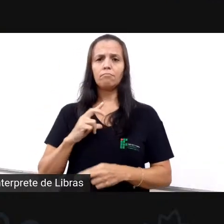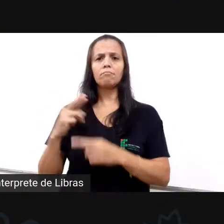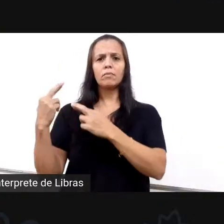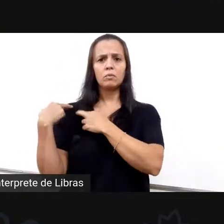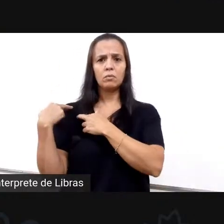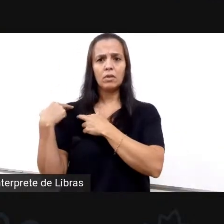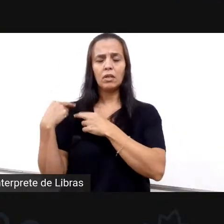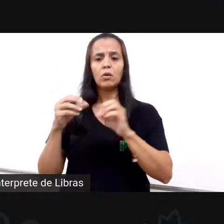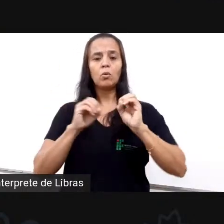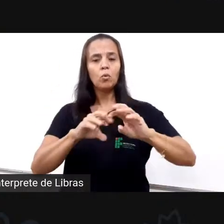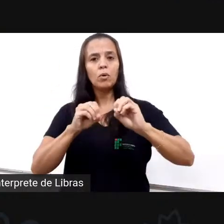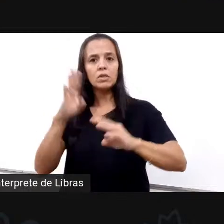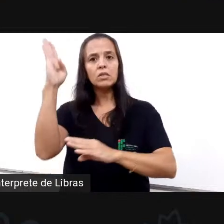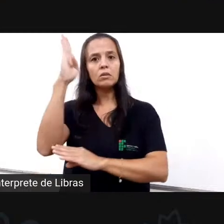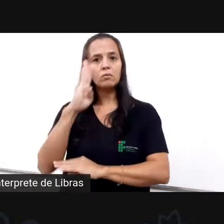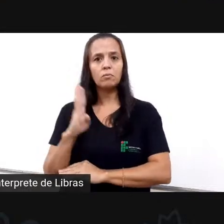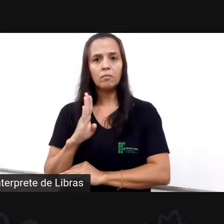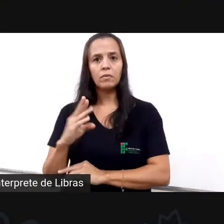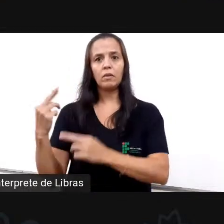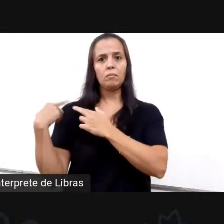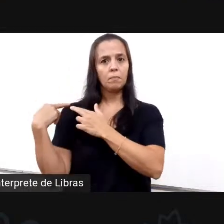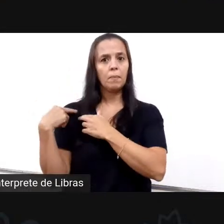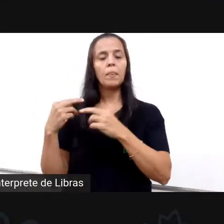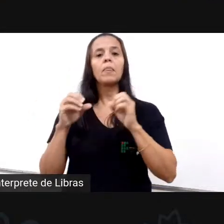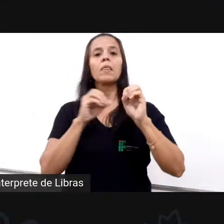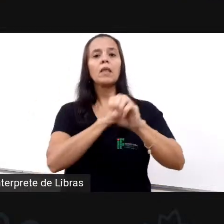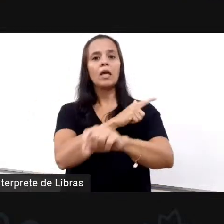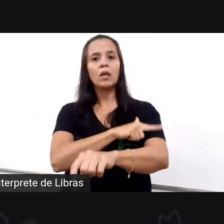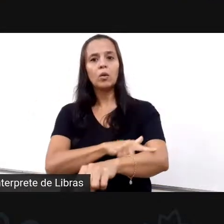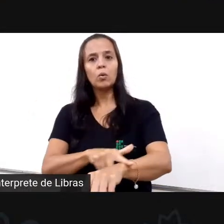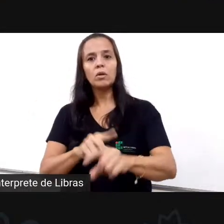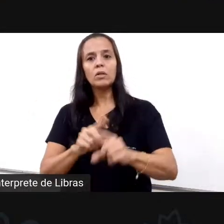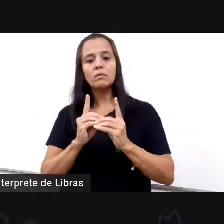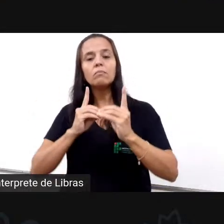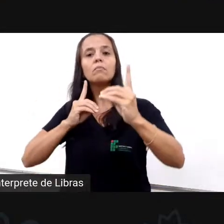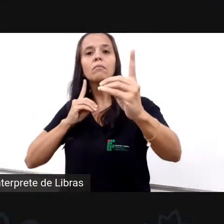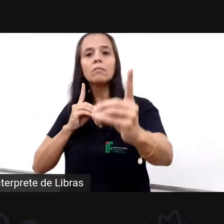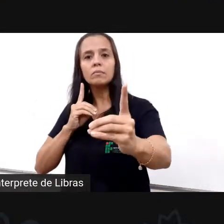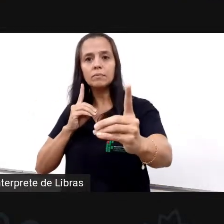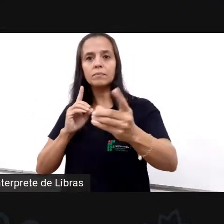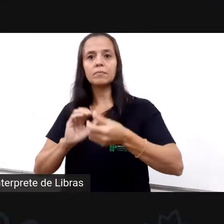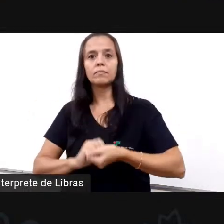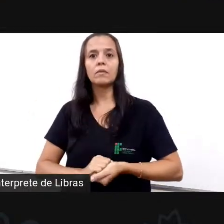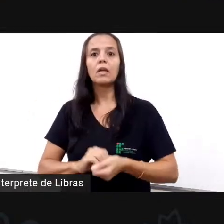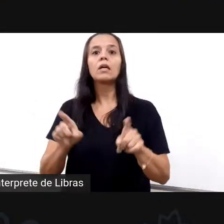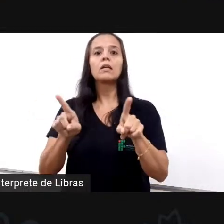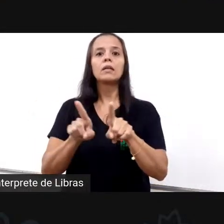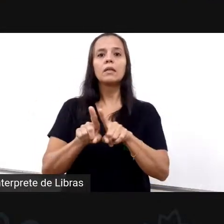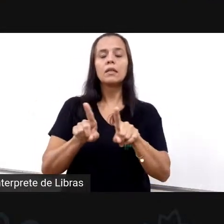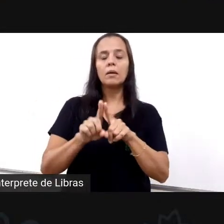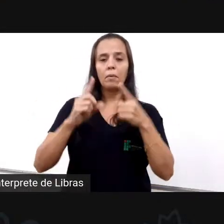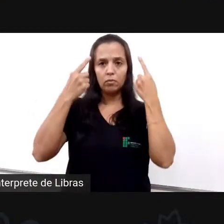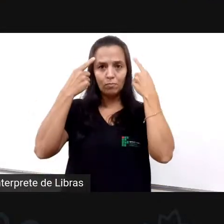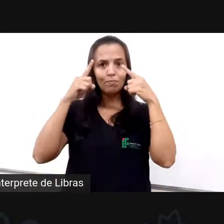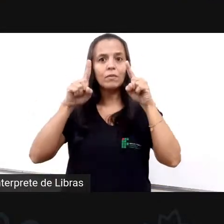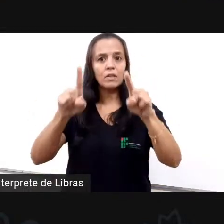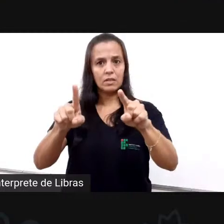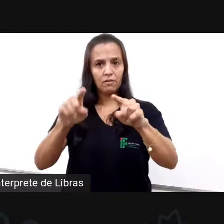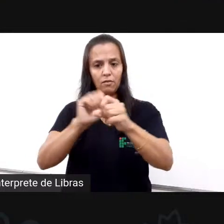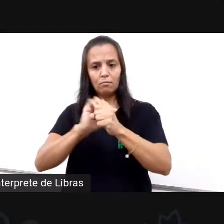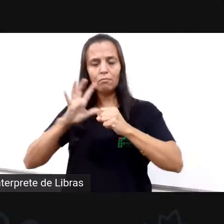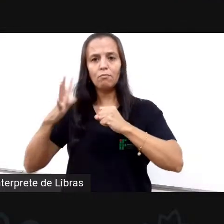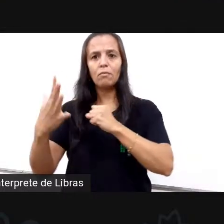brasileira, comprometida com a educação à distância. Além dos desafios da pandemia,